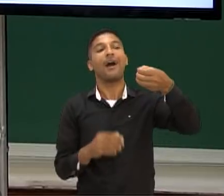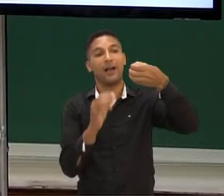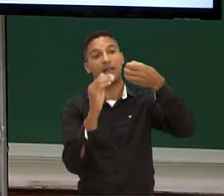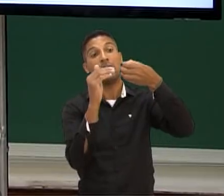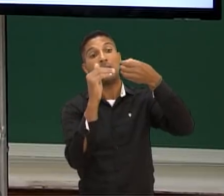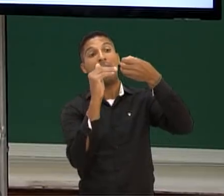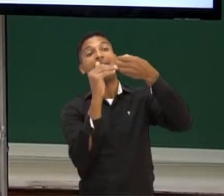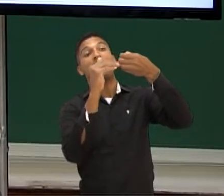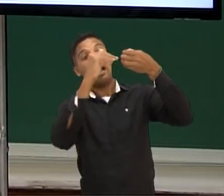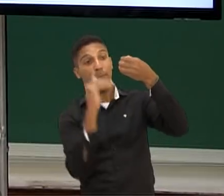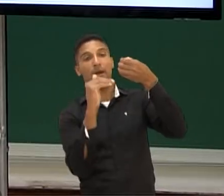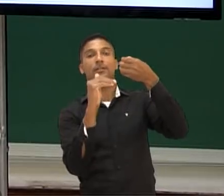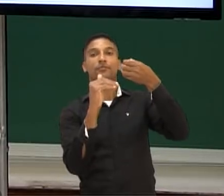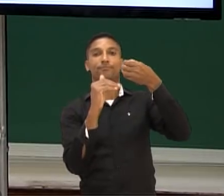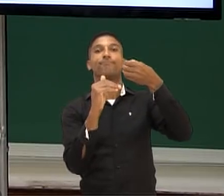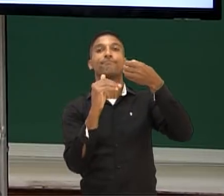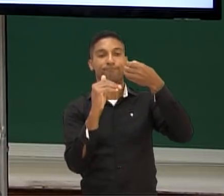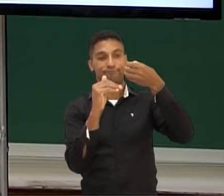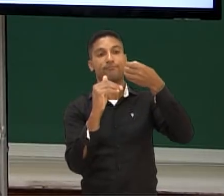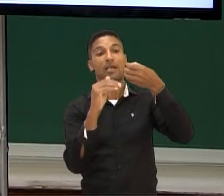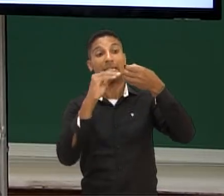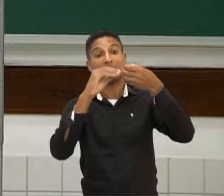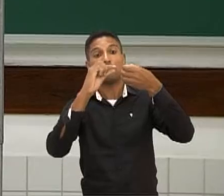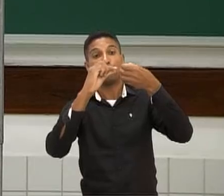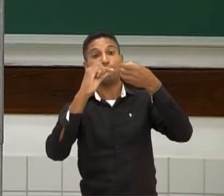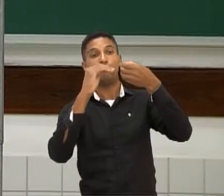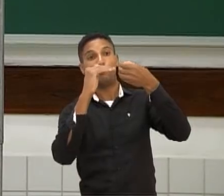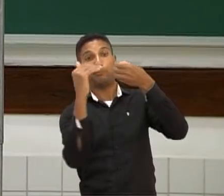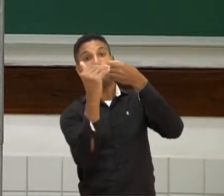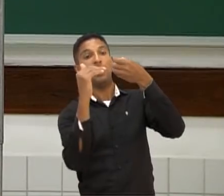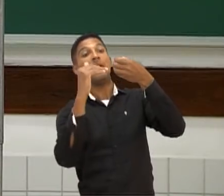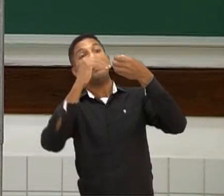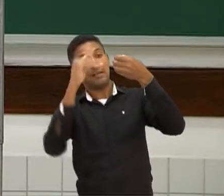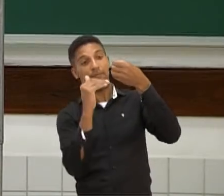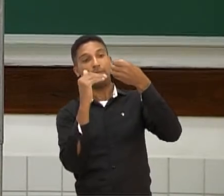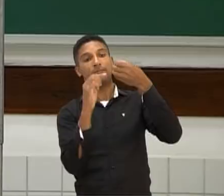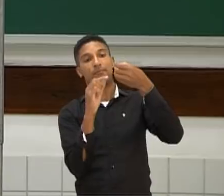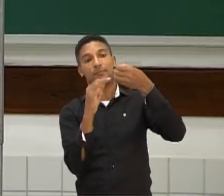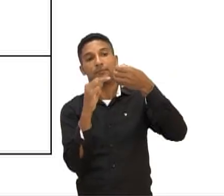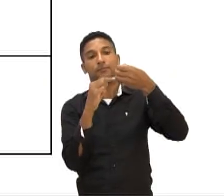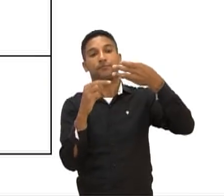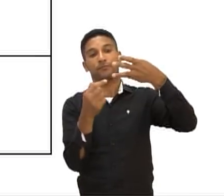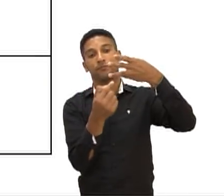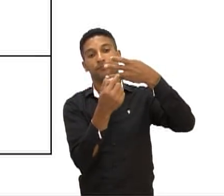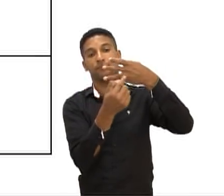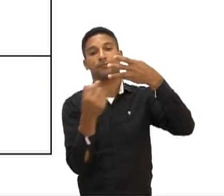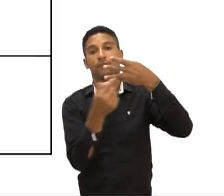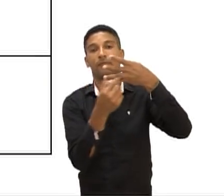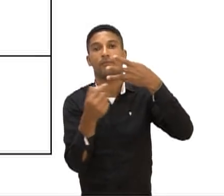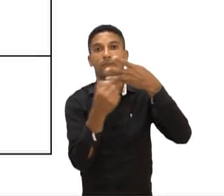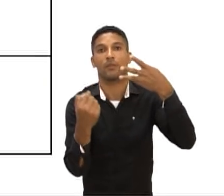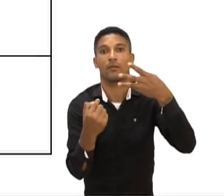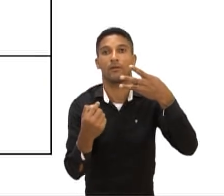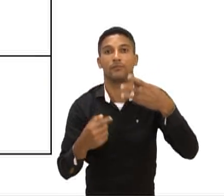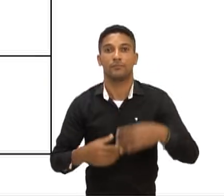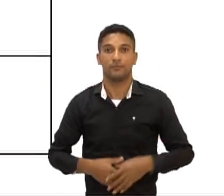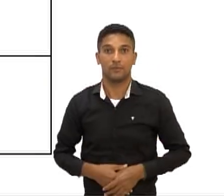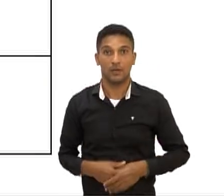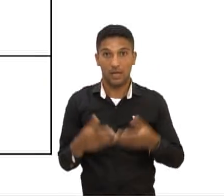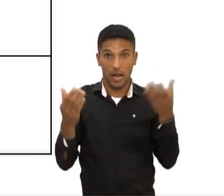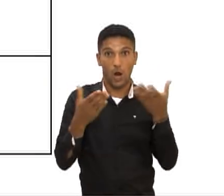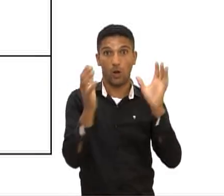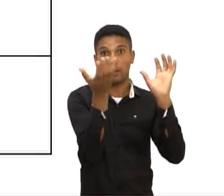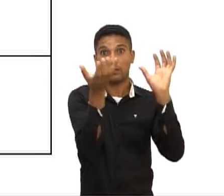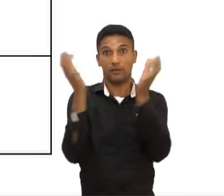Litorâneo úmido, o nome mesmo já diz, é a vegetação litorânea, Mata Atlântica.